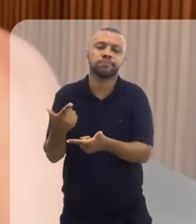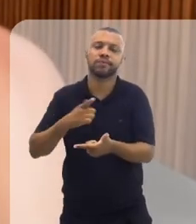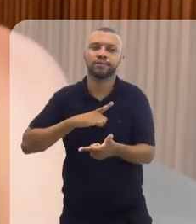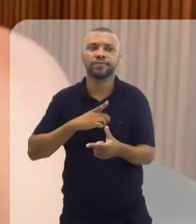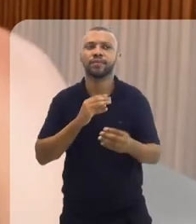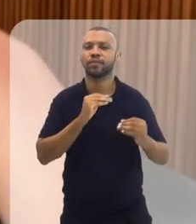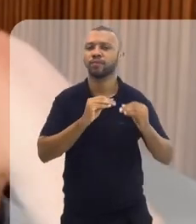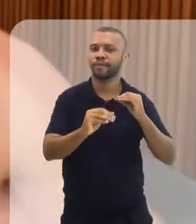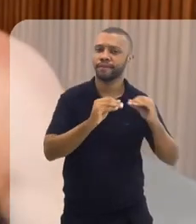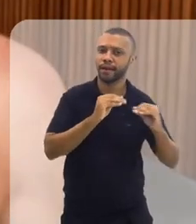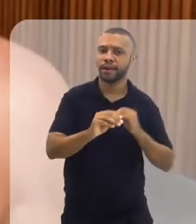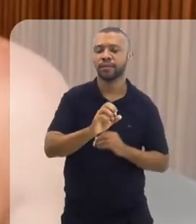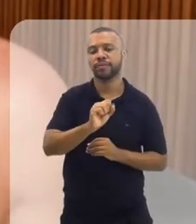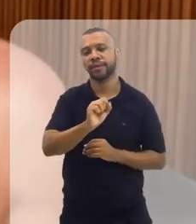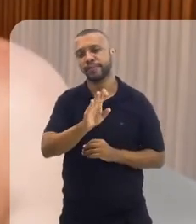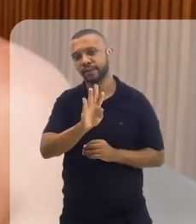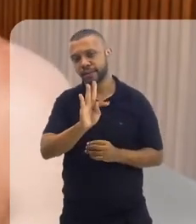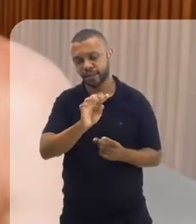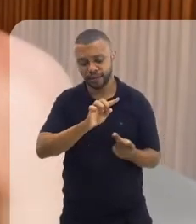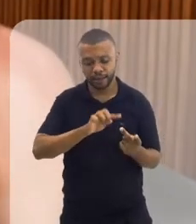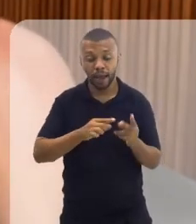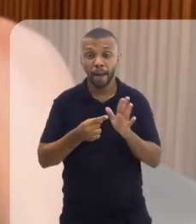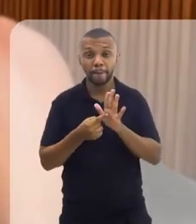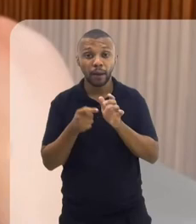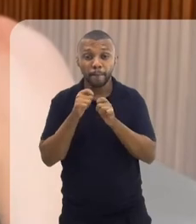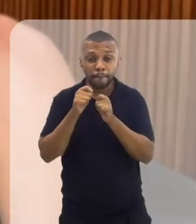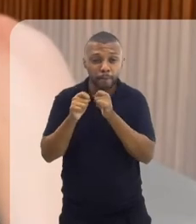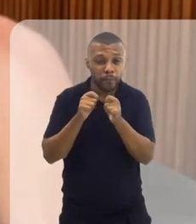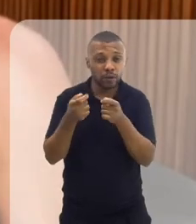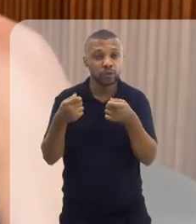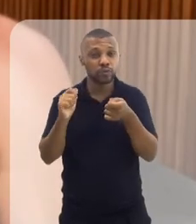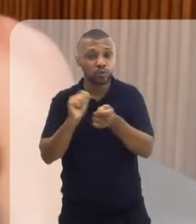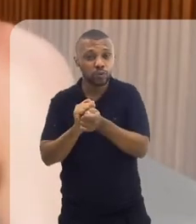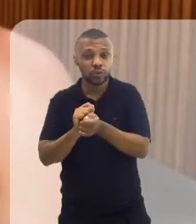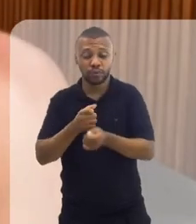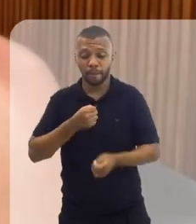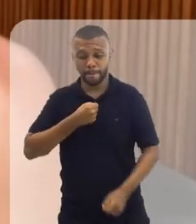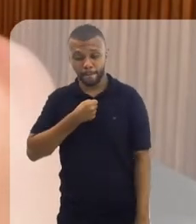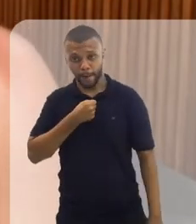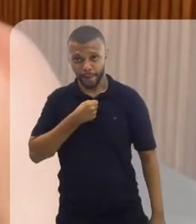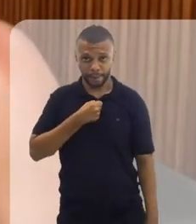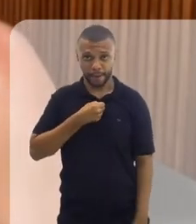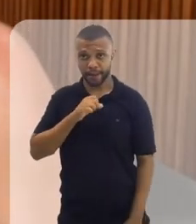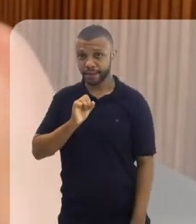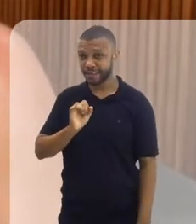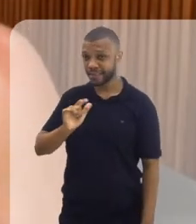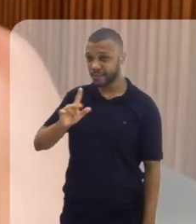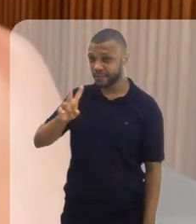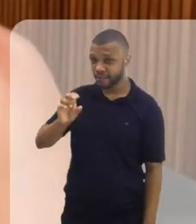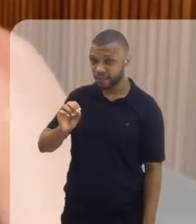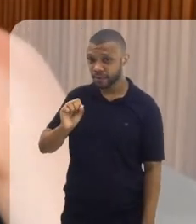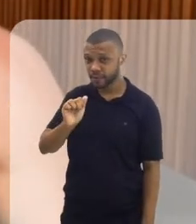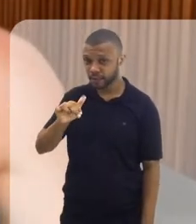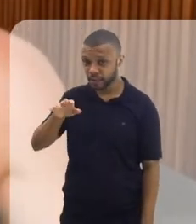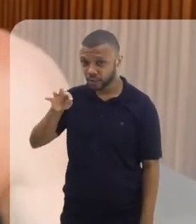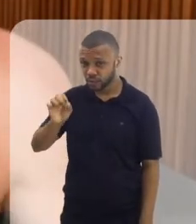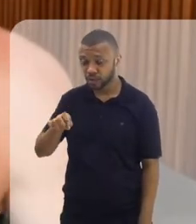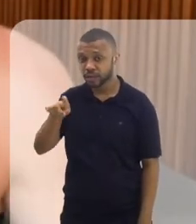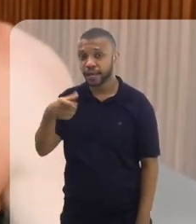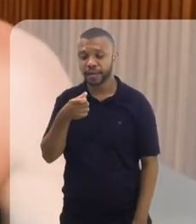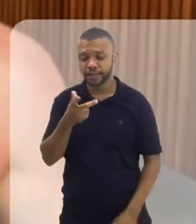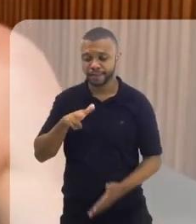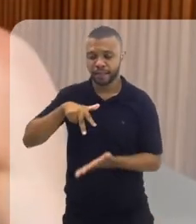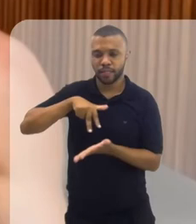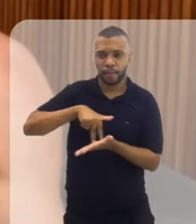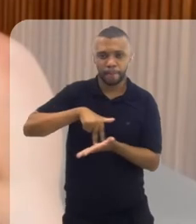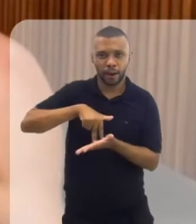SBT. Eu fiz novela no SBT, apresentei um programa junto com o Silvio Santos, onde ele fazia palco